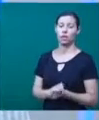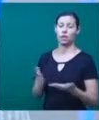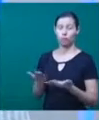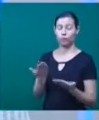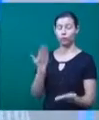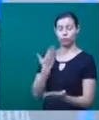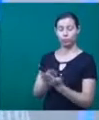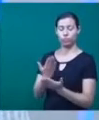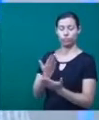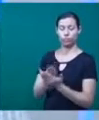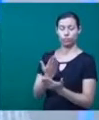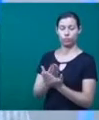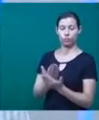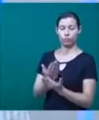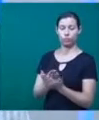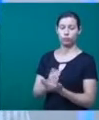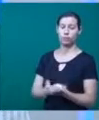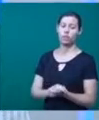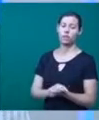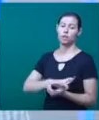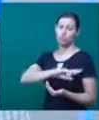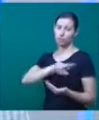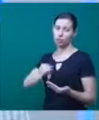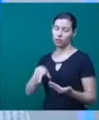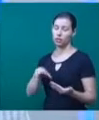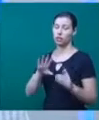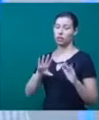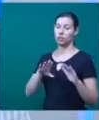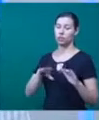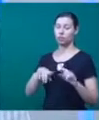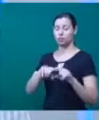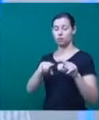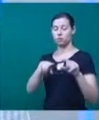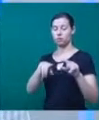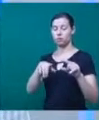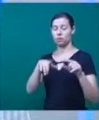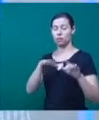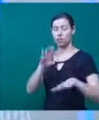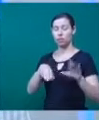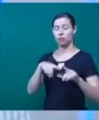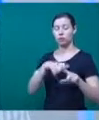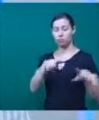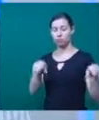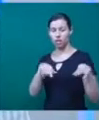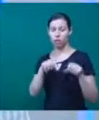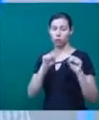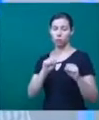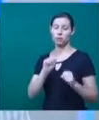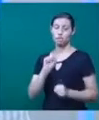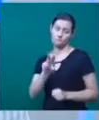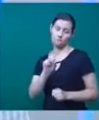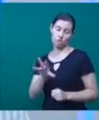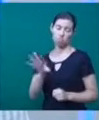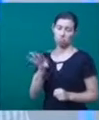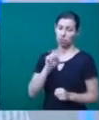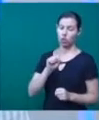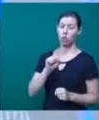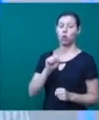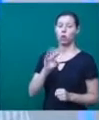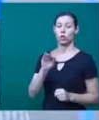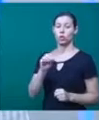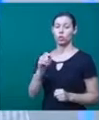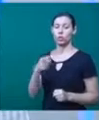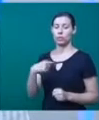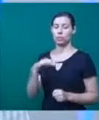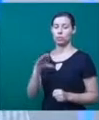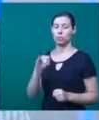né? Provavelmente, né, nós temos fatores ambientais, a gente se escute se tem algum tipo de vírus, algum tóxico, algum tipo de vacina